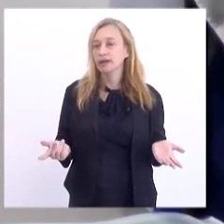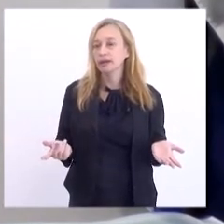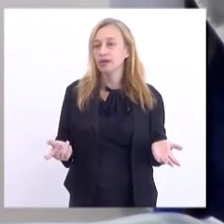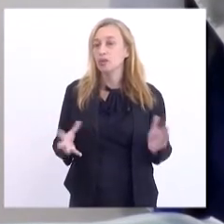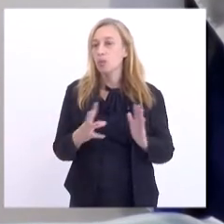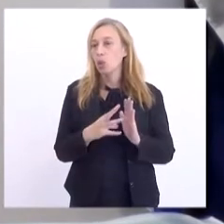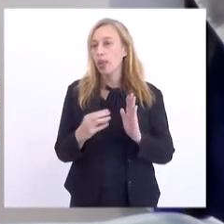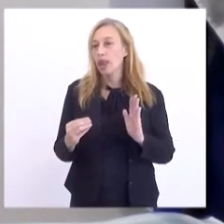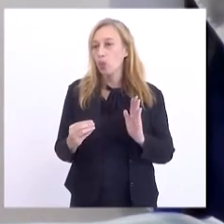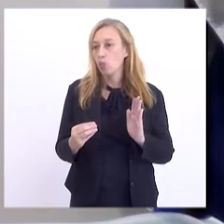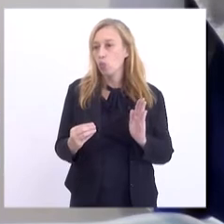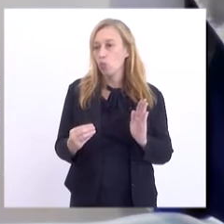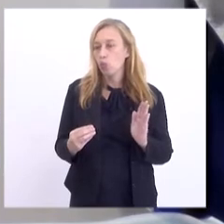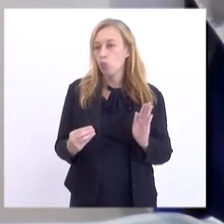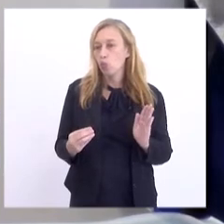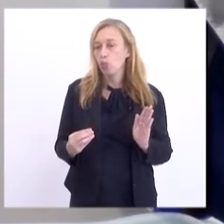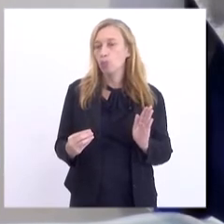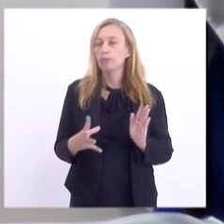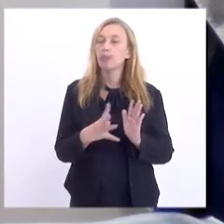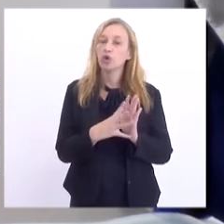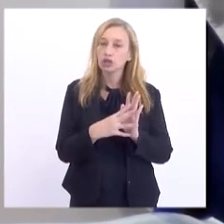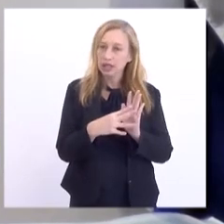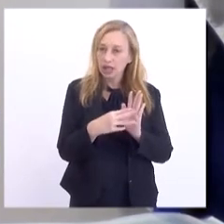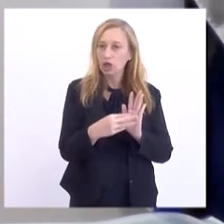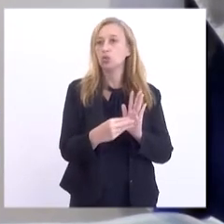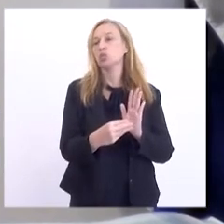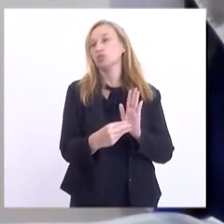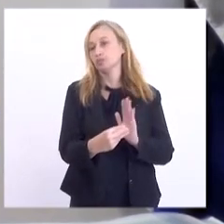modelo modelagem